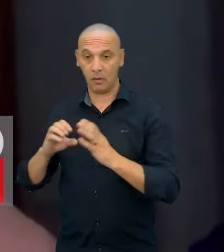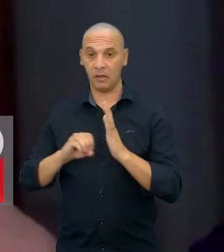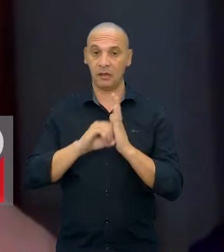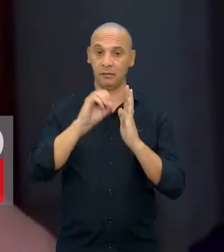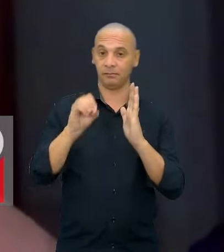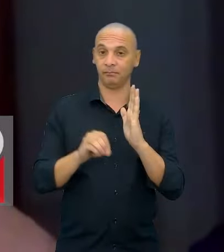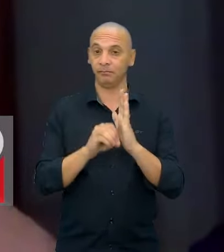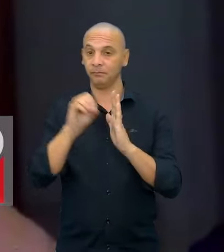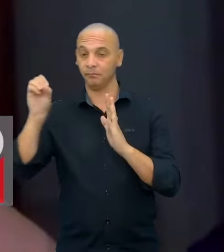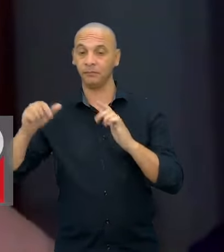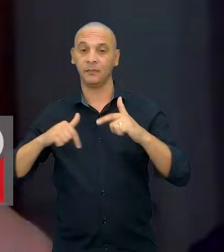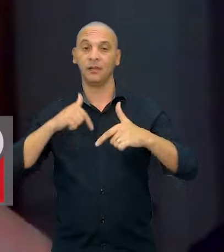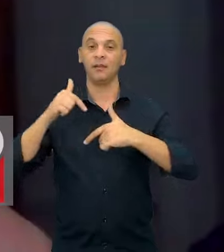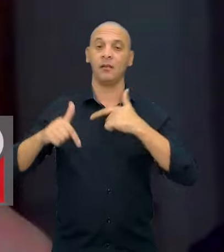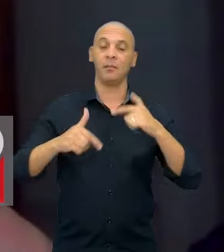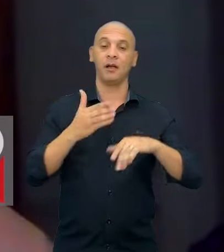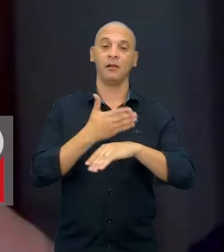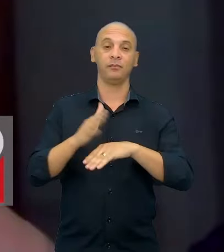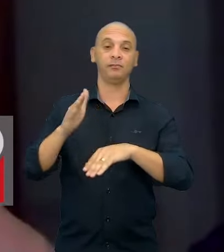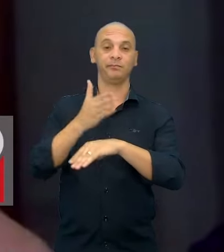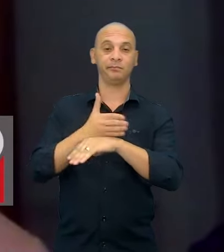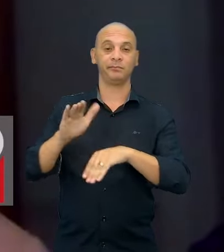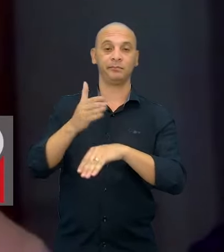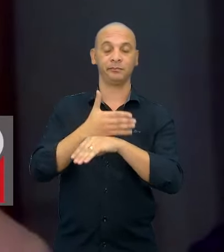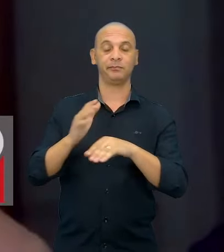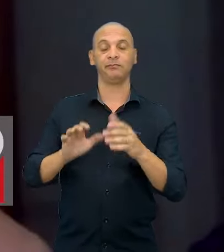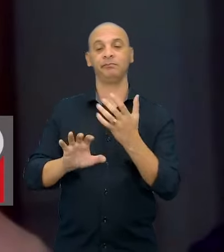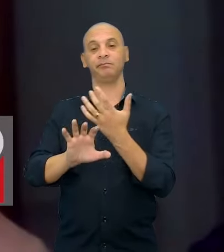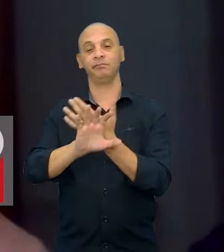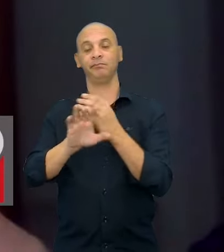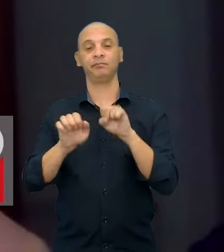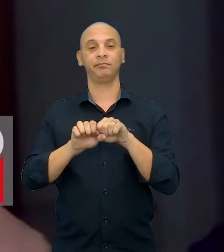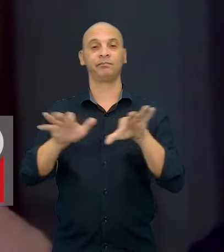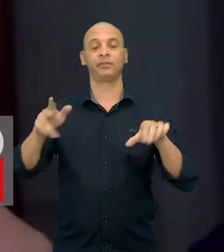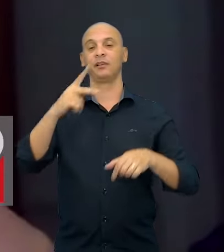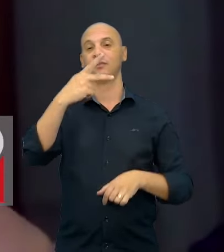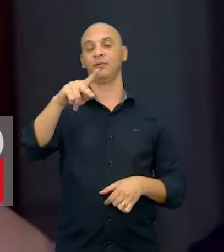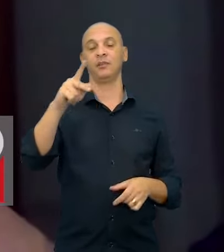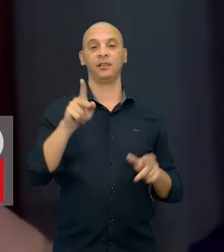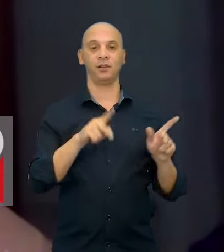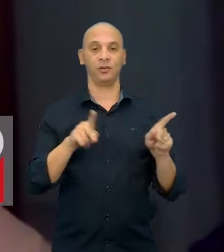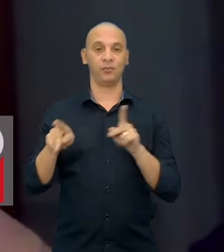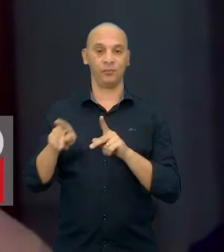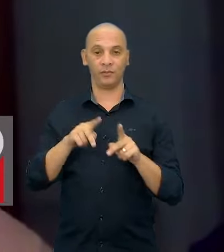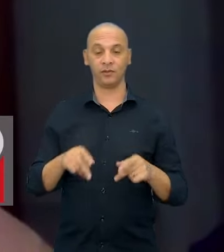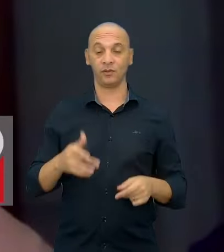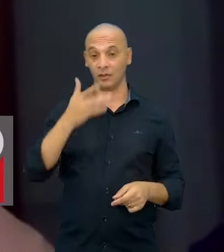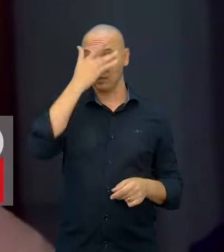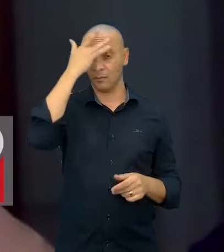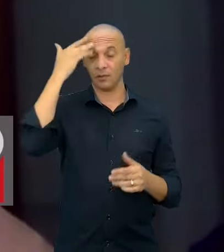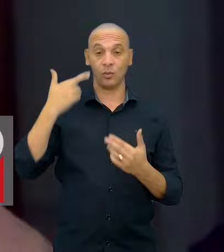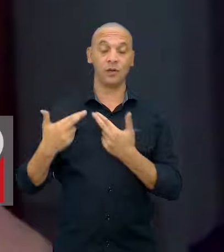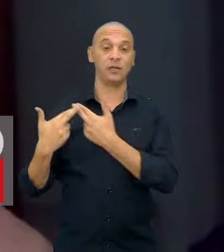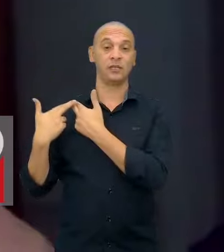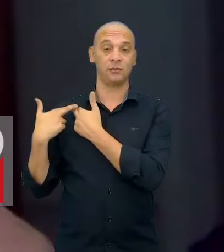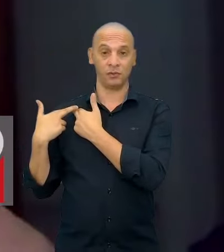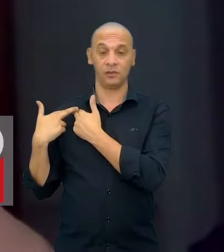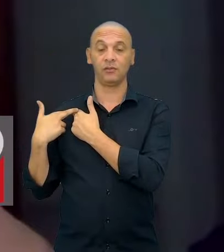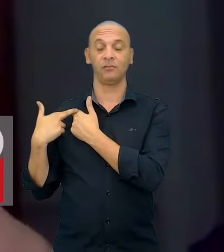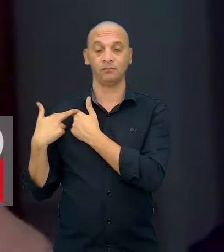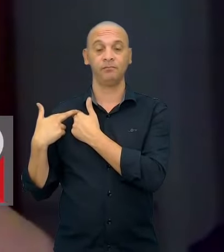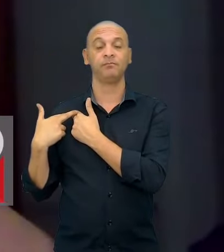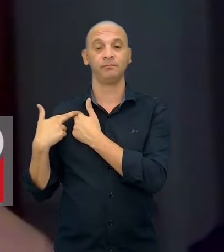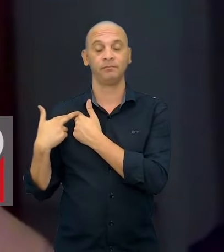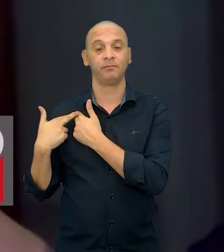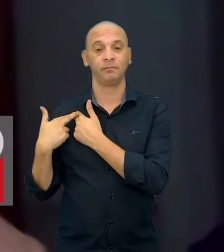que trabalha para essas formações chegarem até vocês, professores, né, a todos os responsáveis por esta